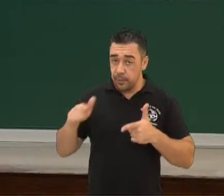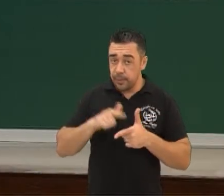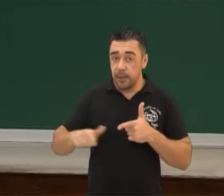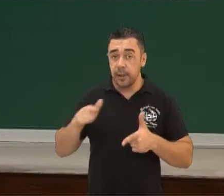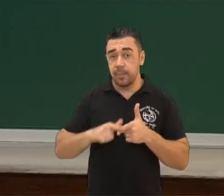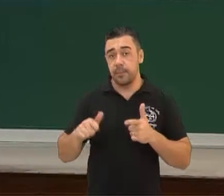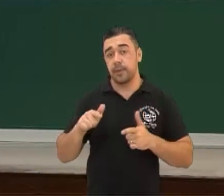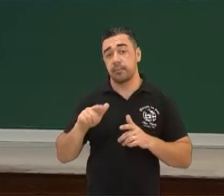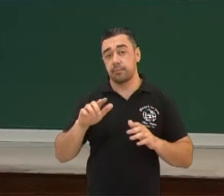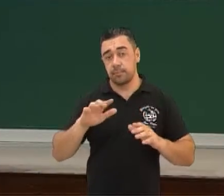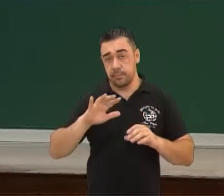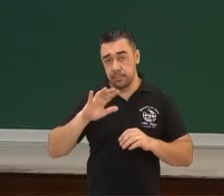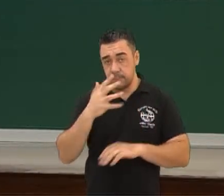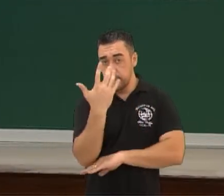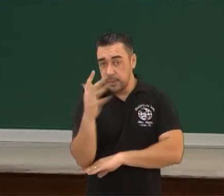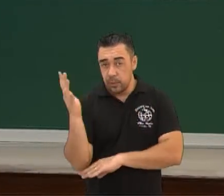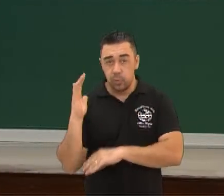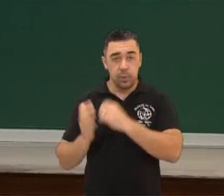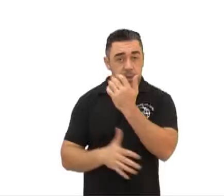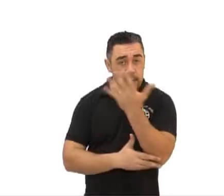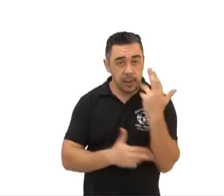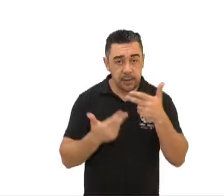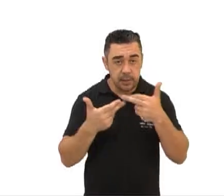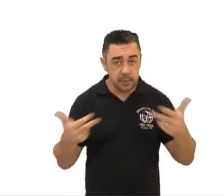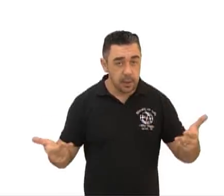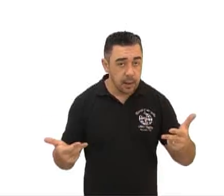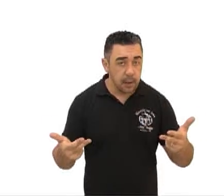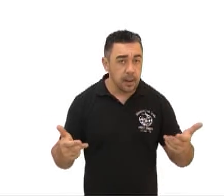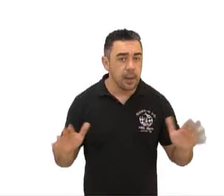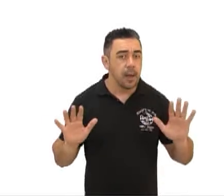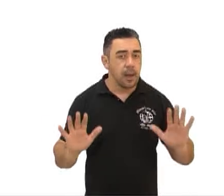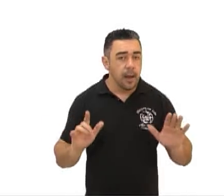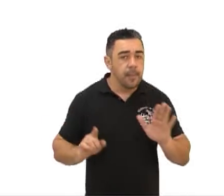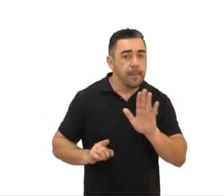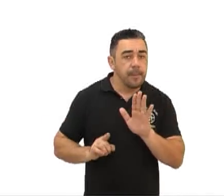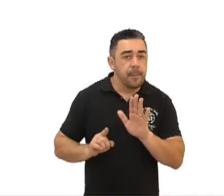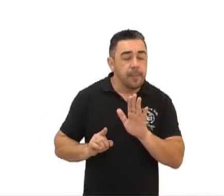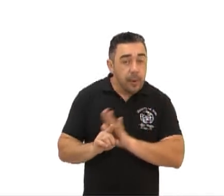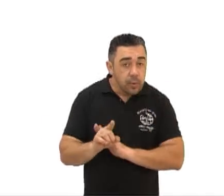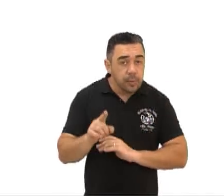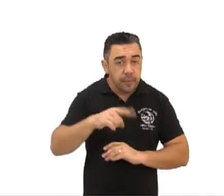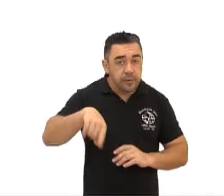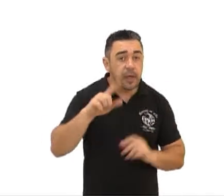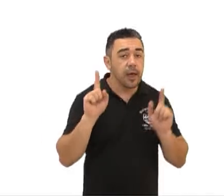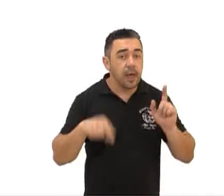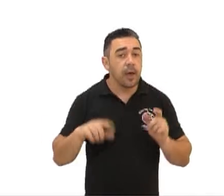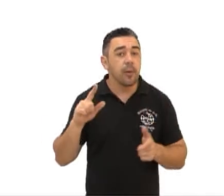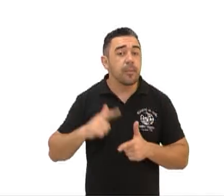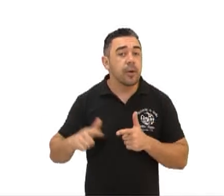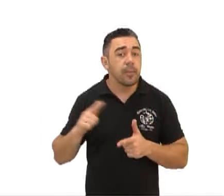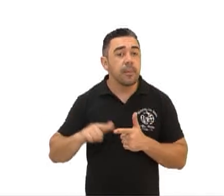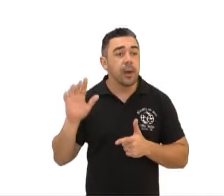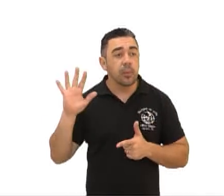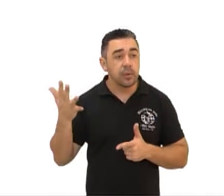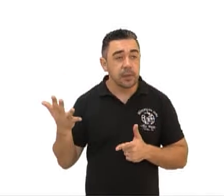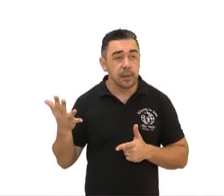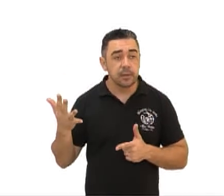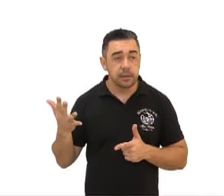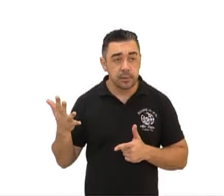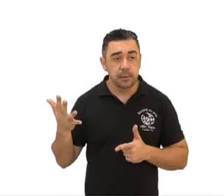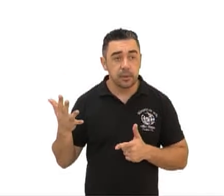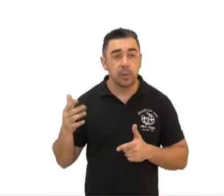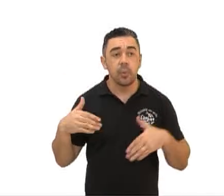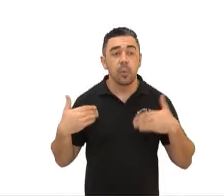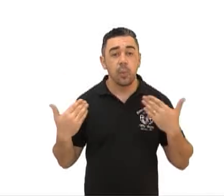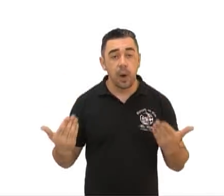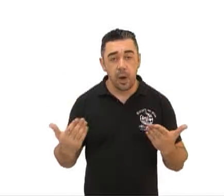meio ambiente. Então, vocês vão me dizer quais são os impactos decorrentes da produção agrícola. Vocês vão me